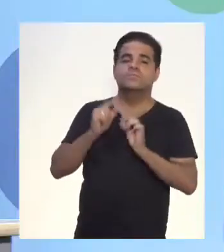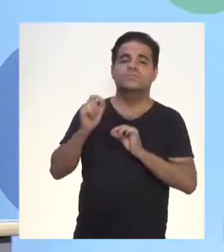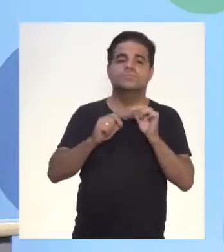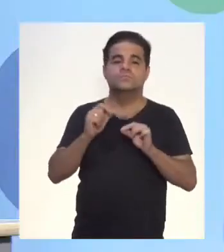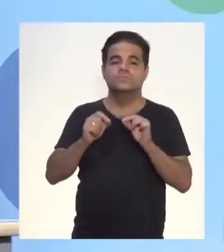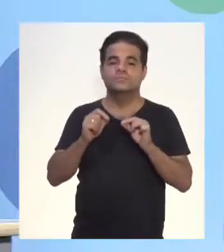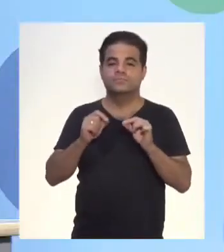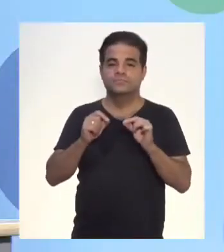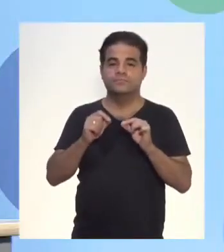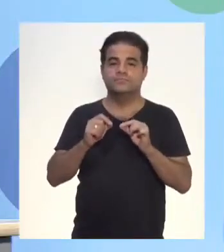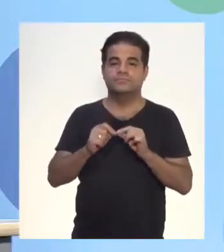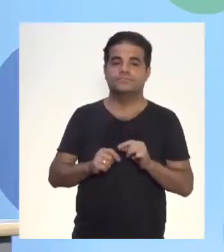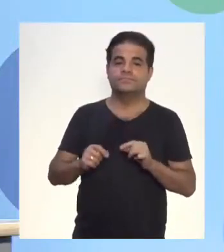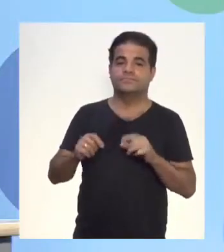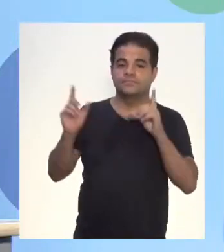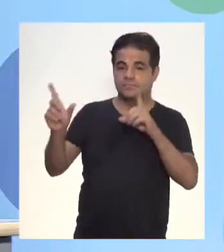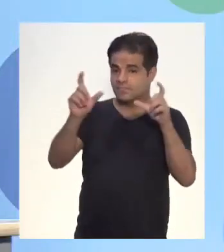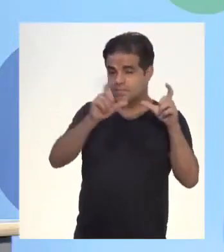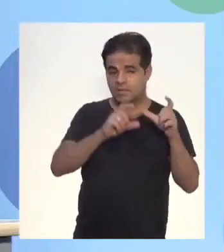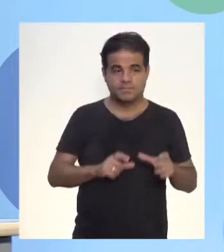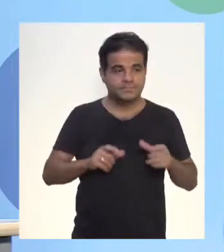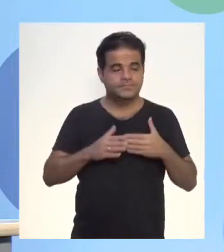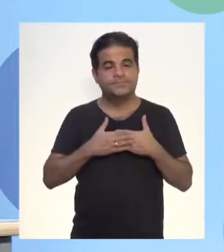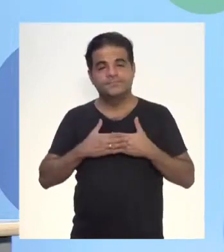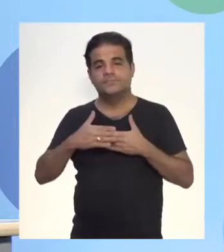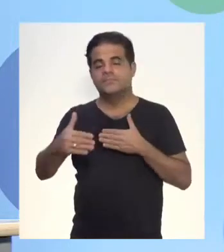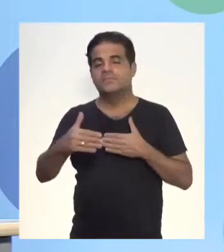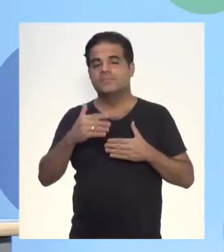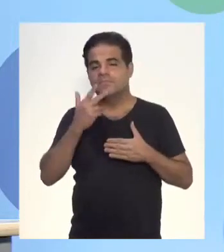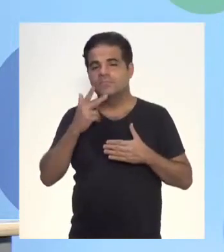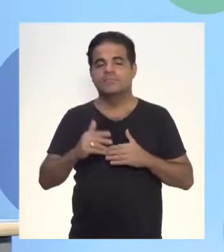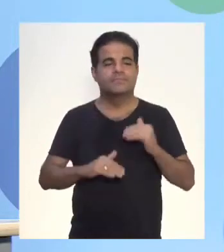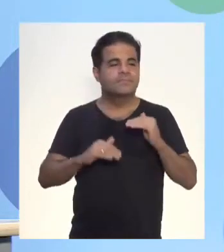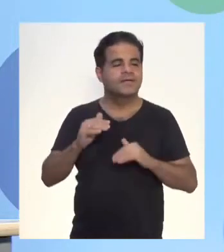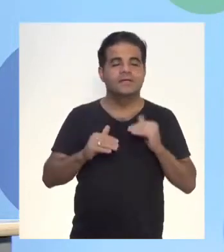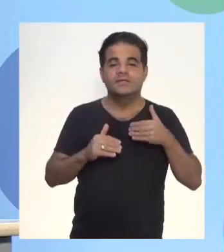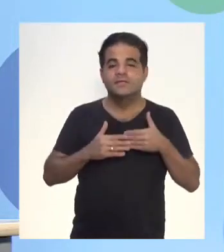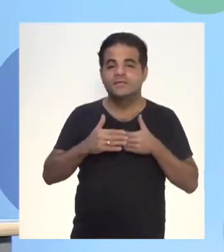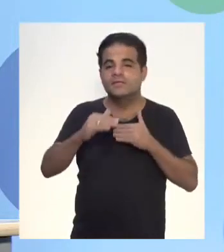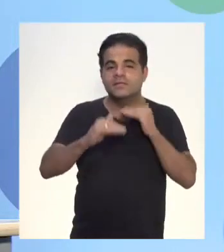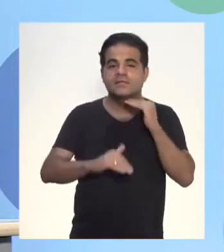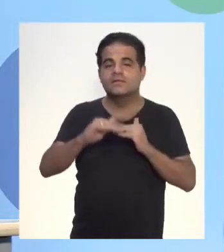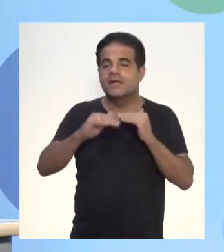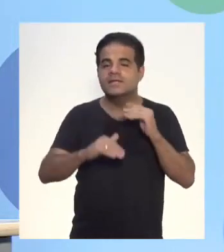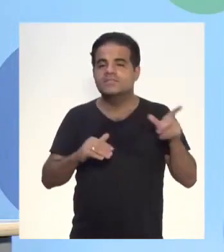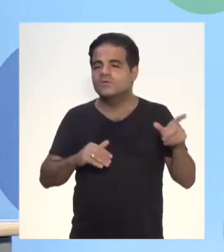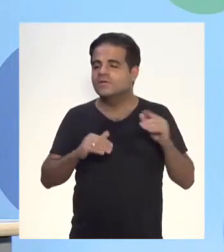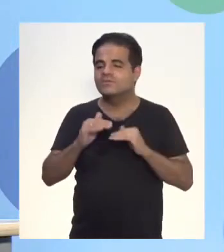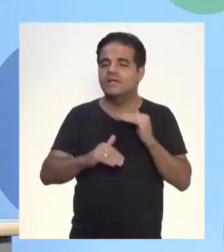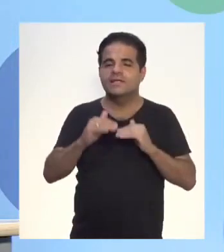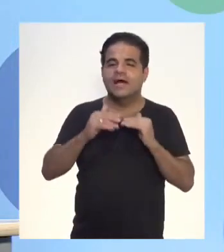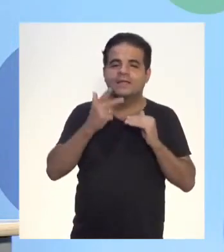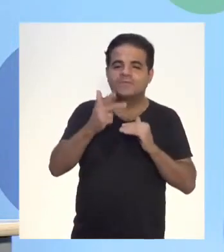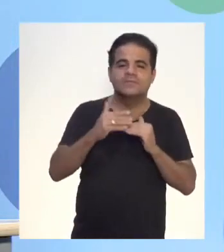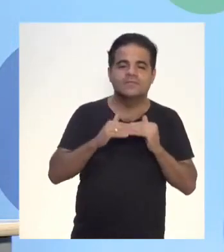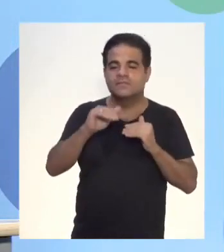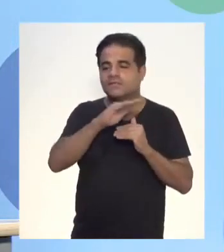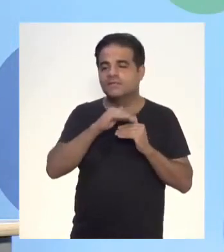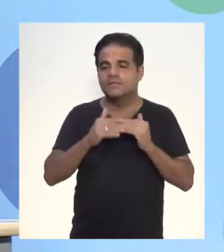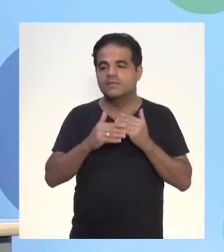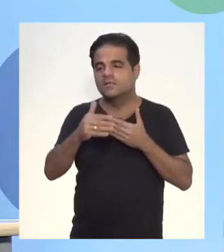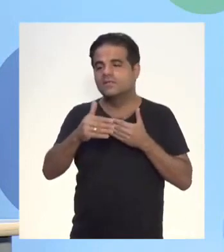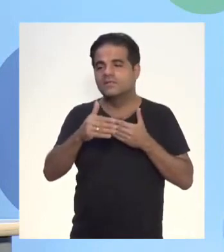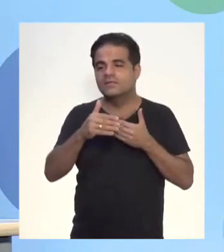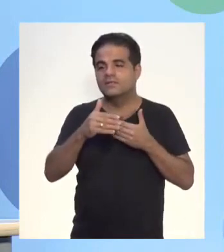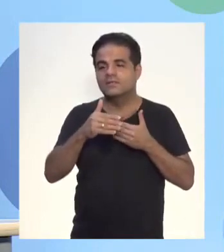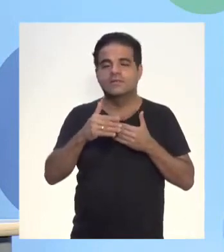Demonstra que esses lugares em que as desigualdades são maiores, essas desigualdades elas não se expressam apenas